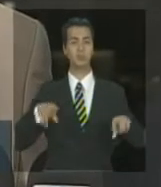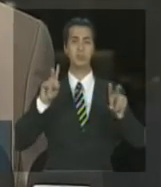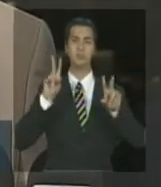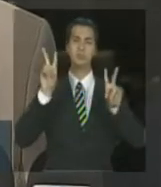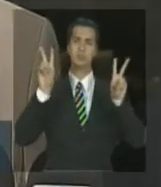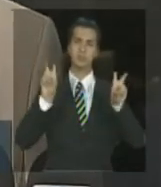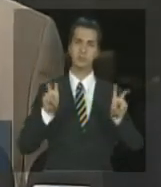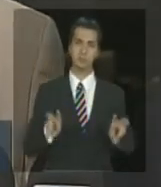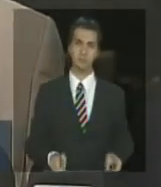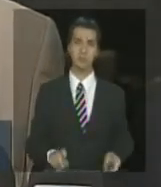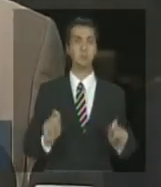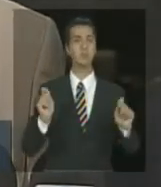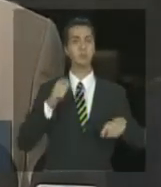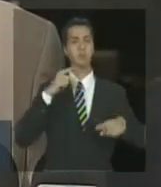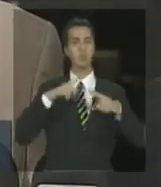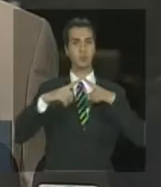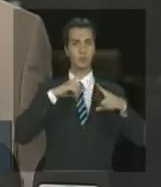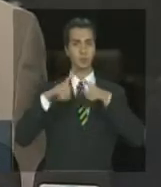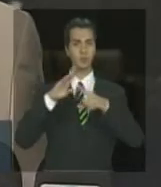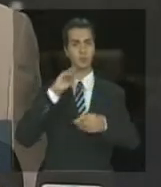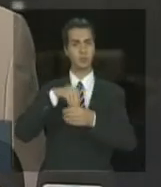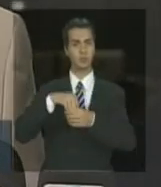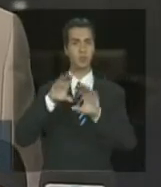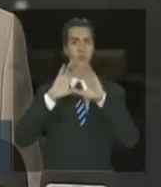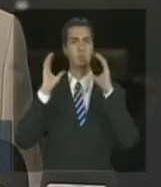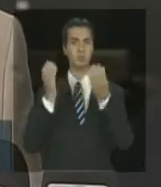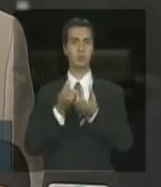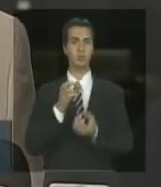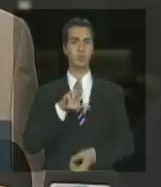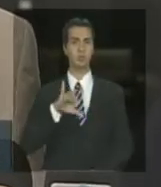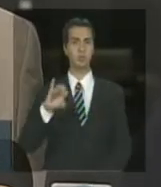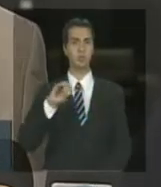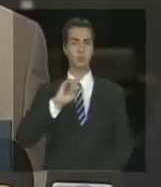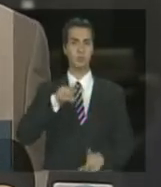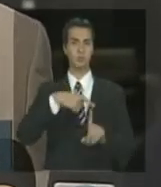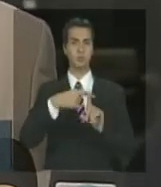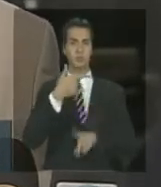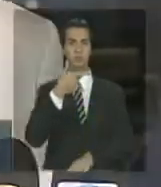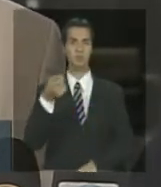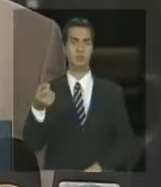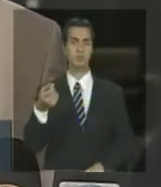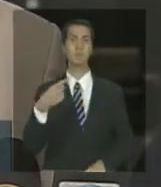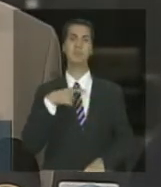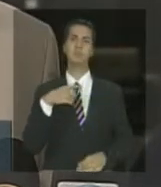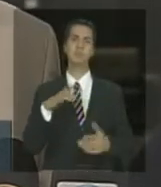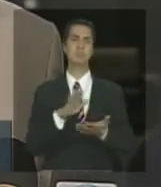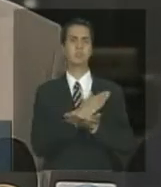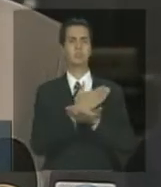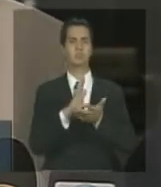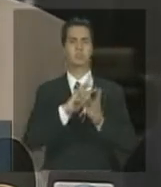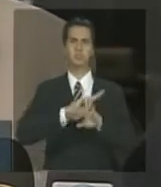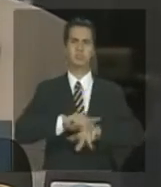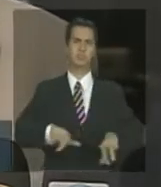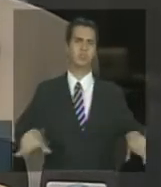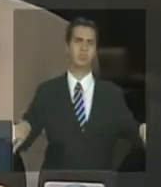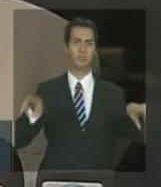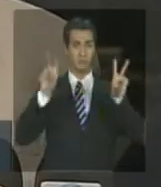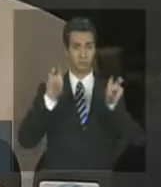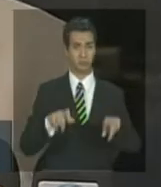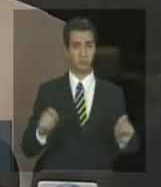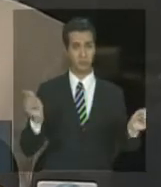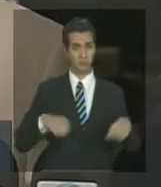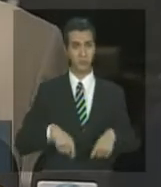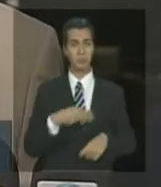ser colocadas na Rio mais 20. Eu acho que isso também vai ser importante. Há muitas outras coisas, eu acho que aí os ministros podem